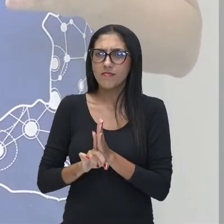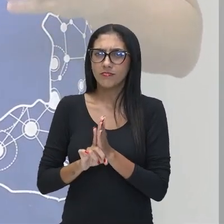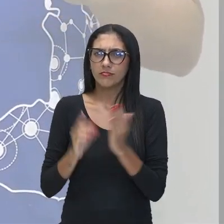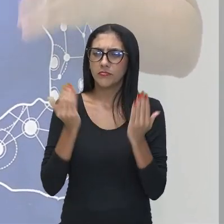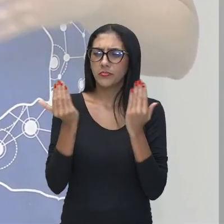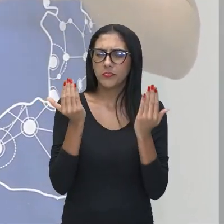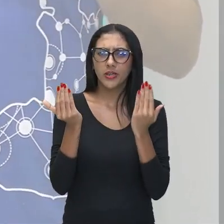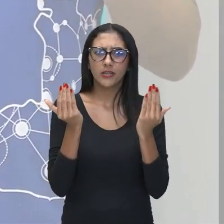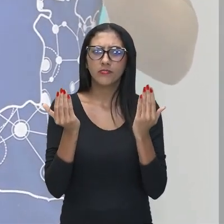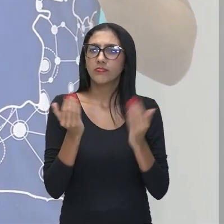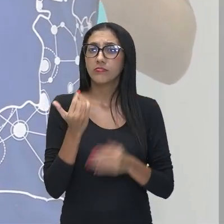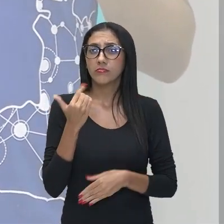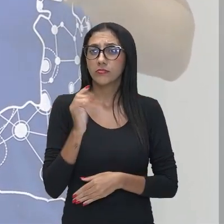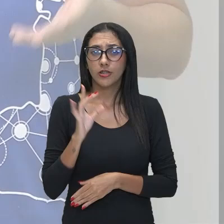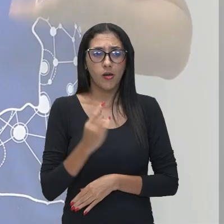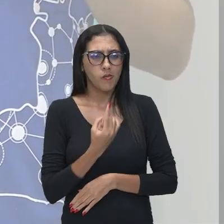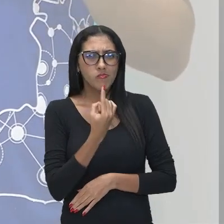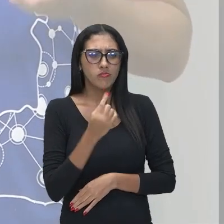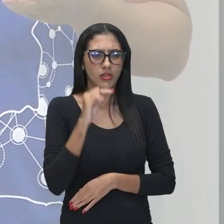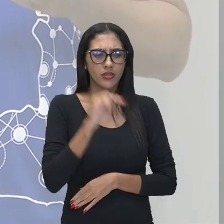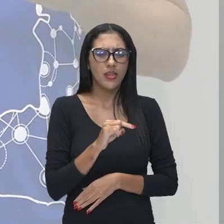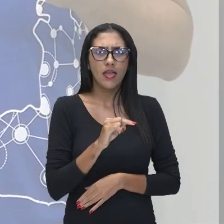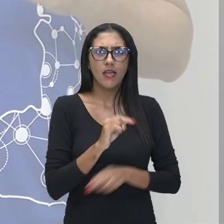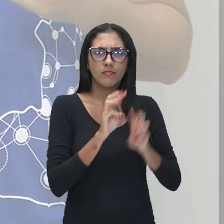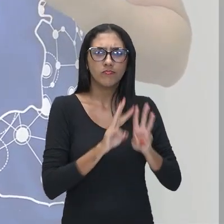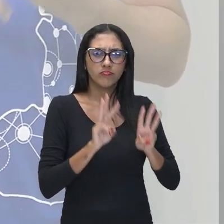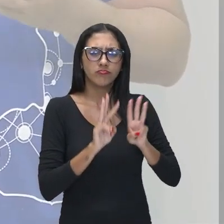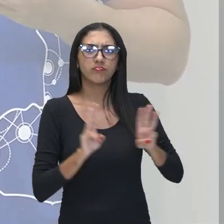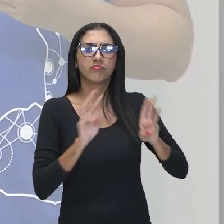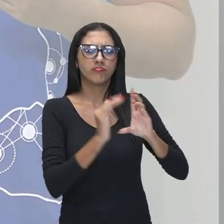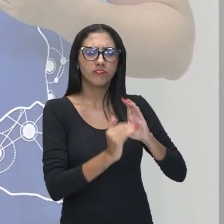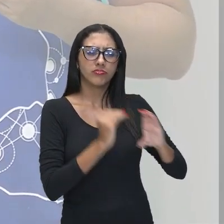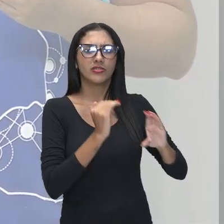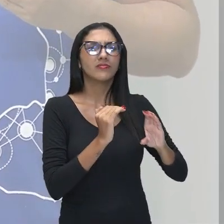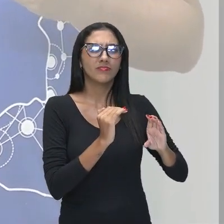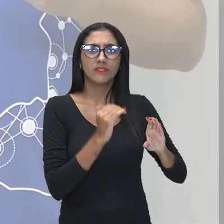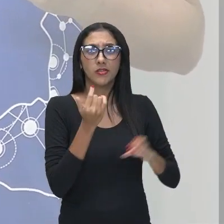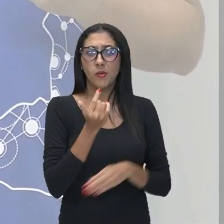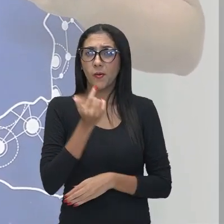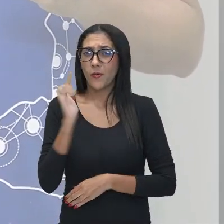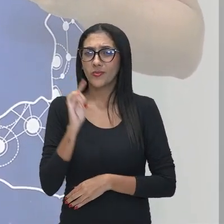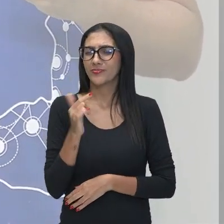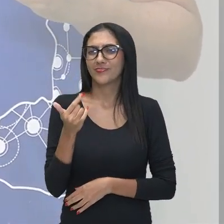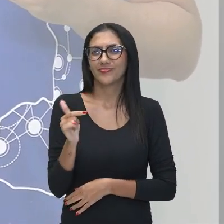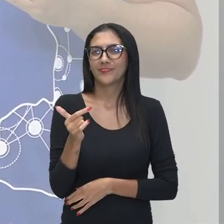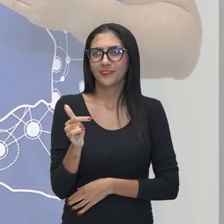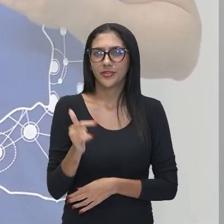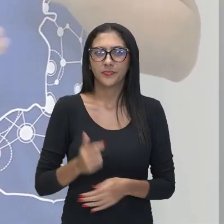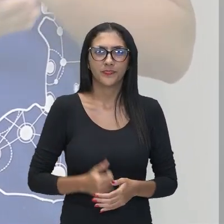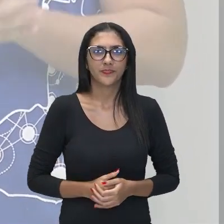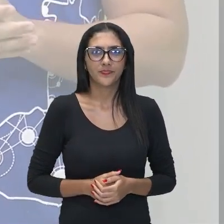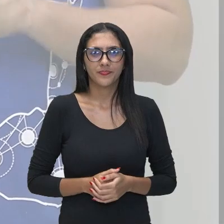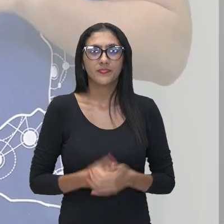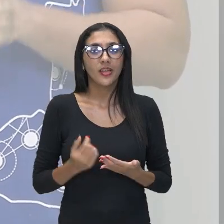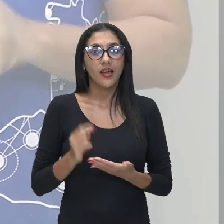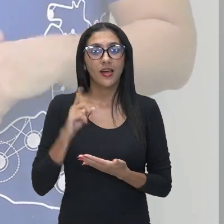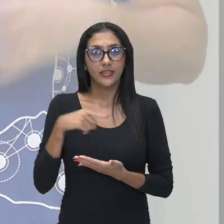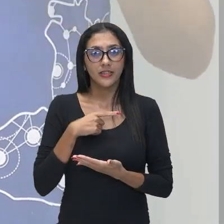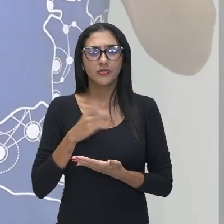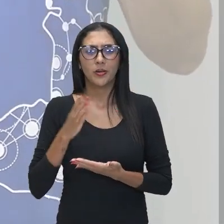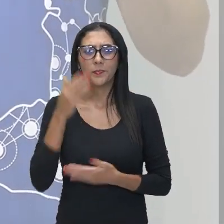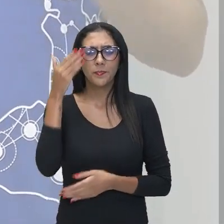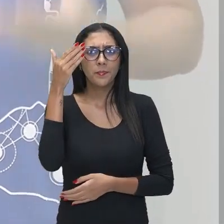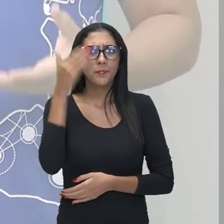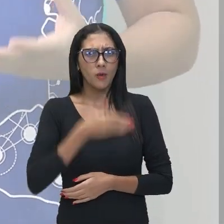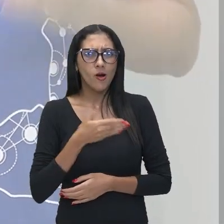você percebe que ela só foi noticiada neste site e você não encontra em outro. Então, isso já prova para a